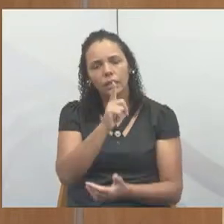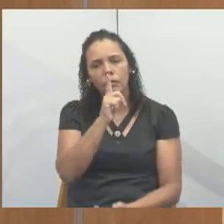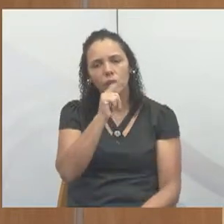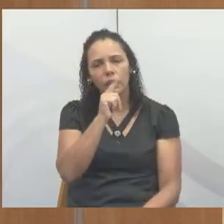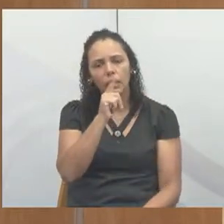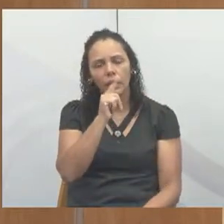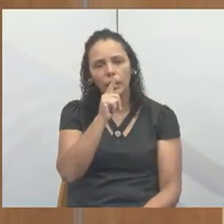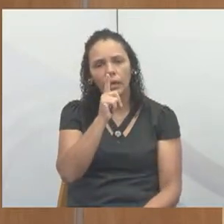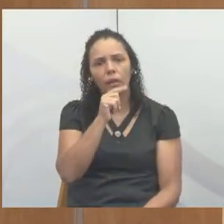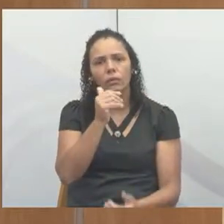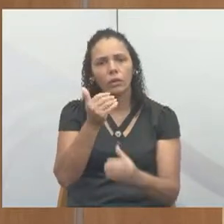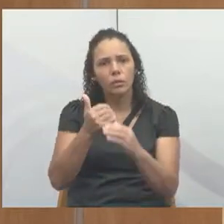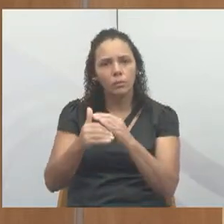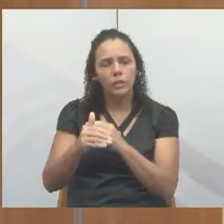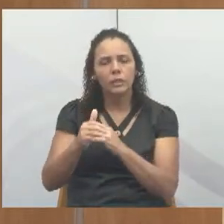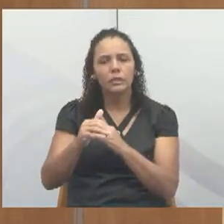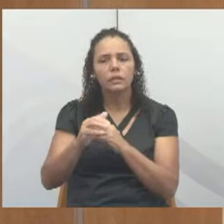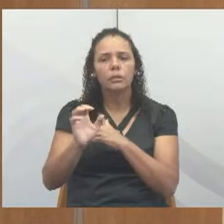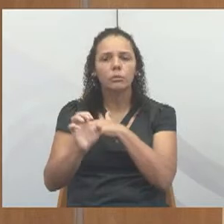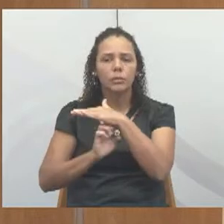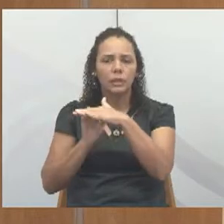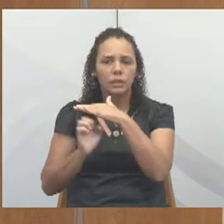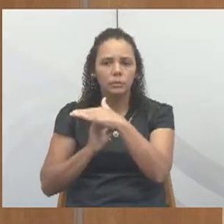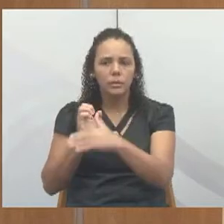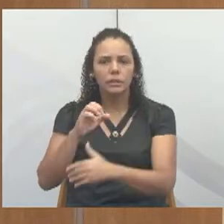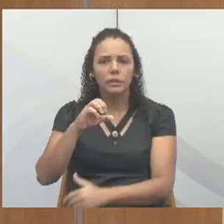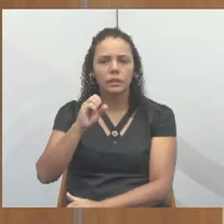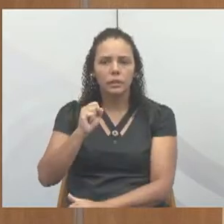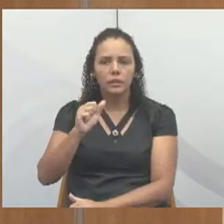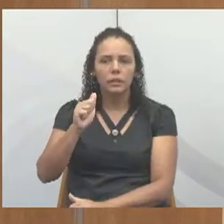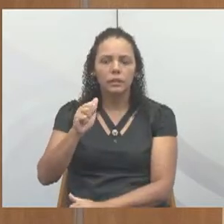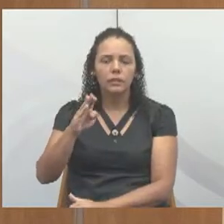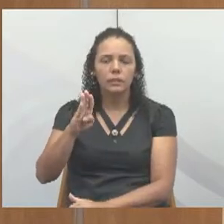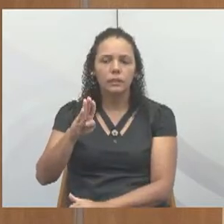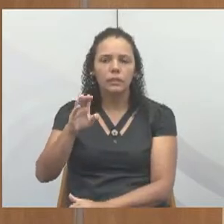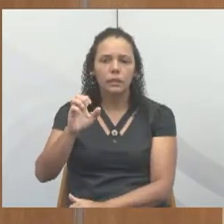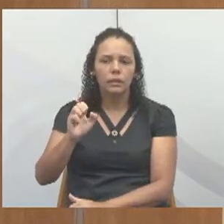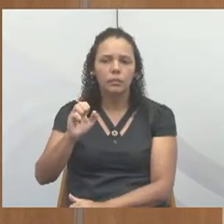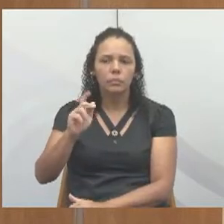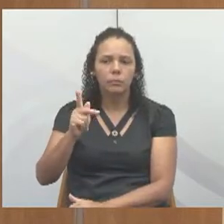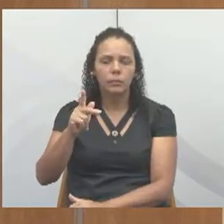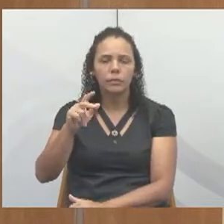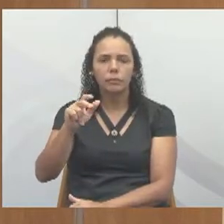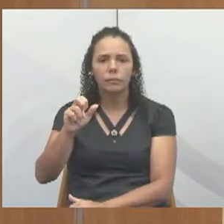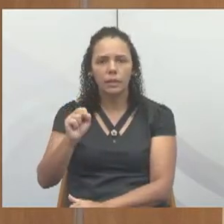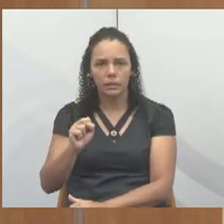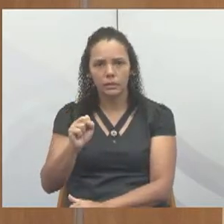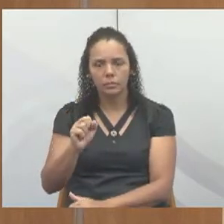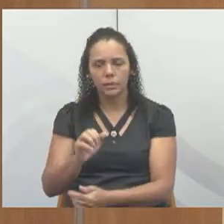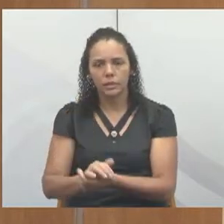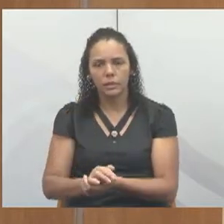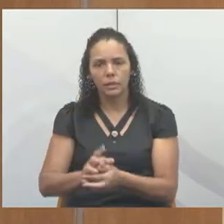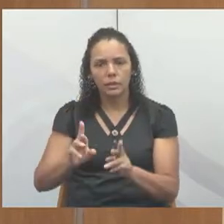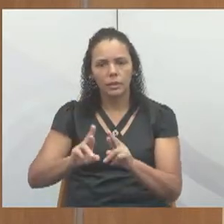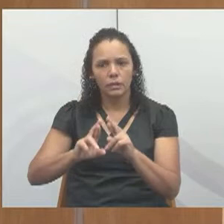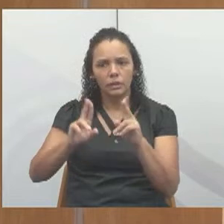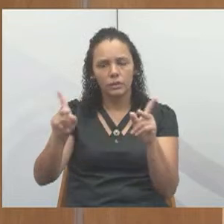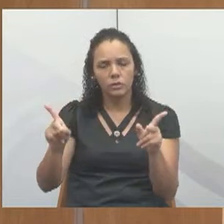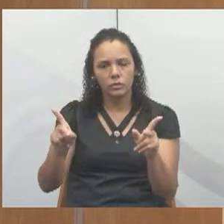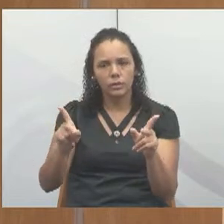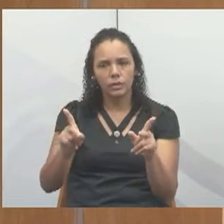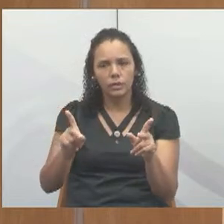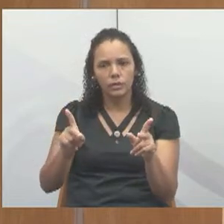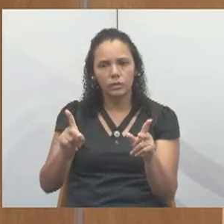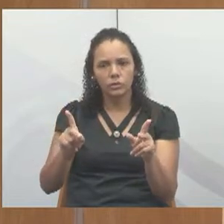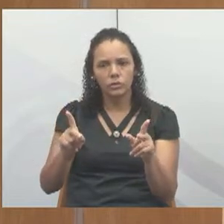Sabesp executa o serviço. A Sabesp fornece água. Então, não existe, como na sua fala, não existe um repasse